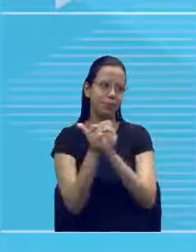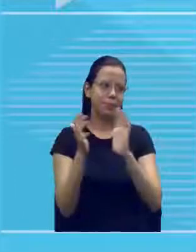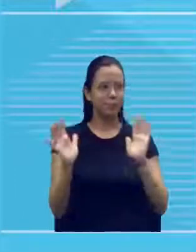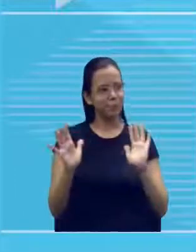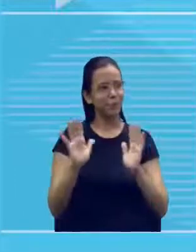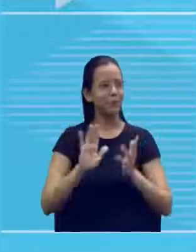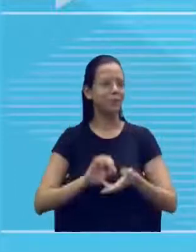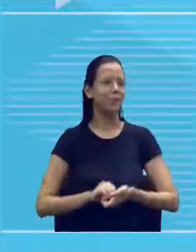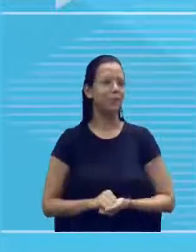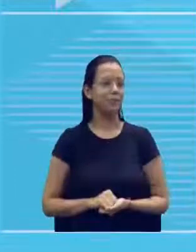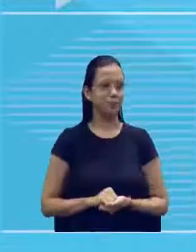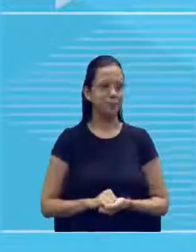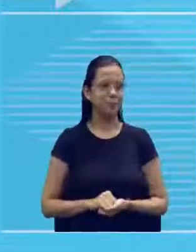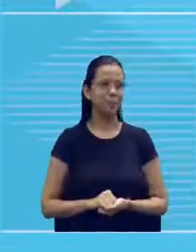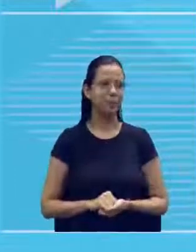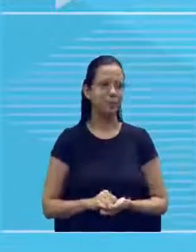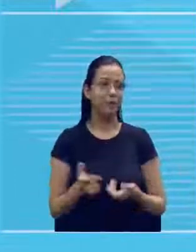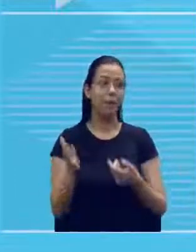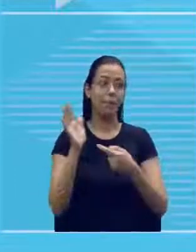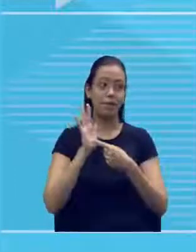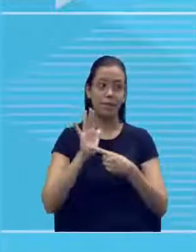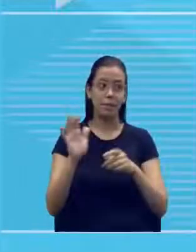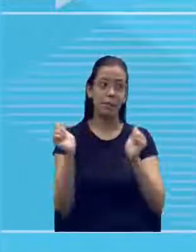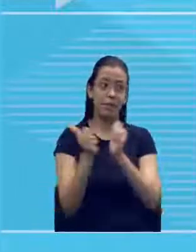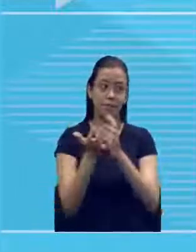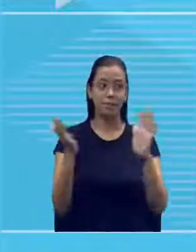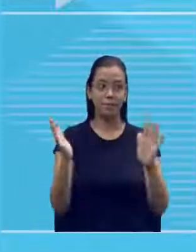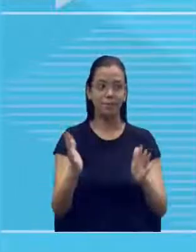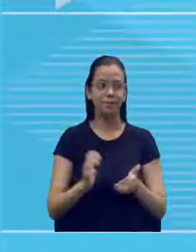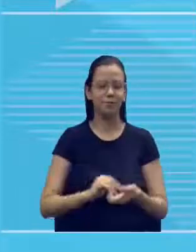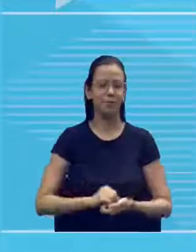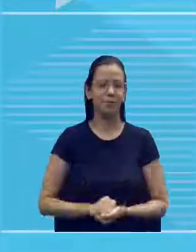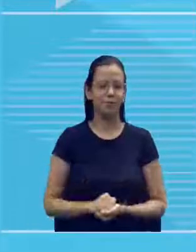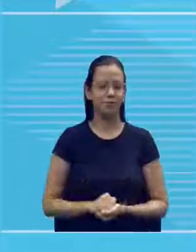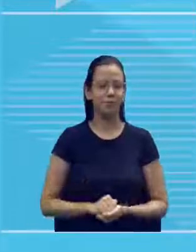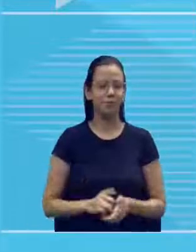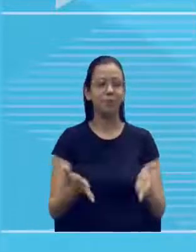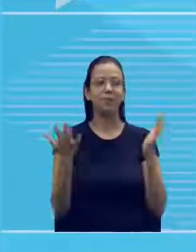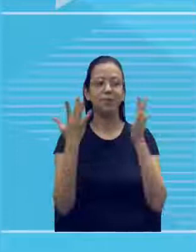Suas peças tinham um objetivo moralista.